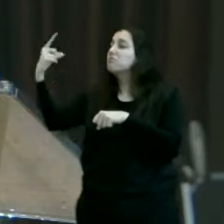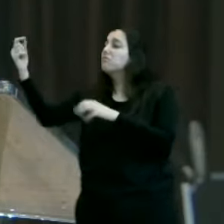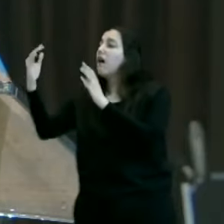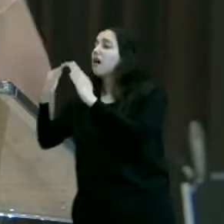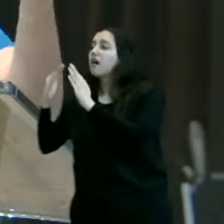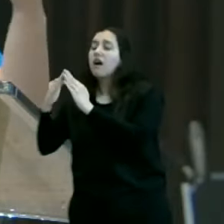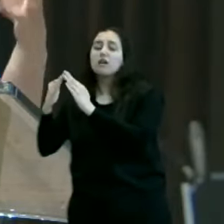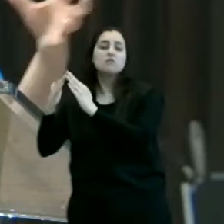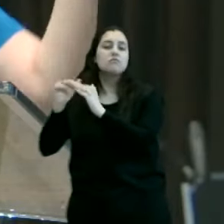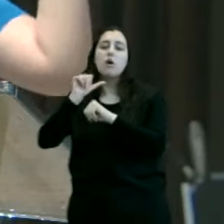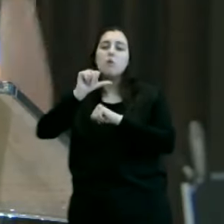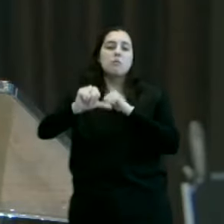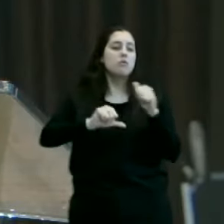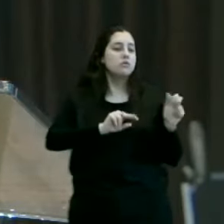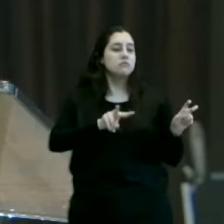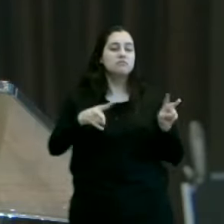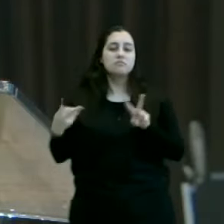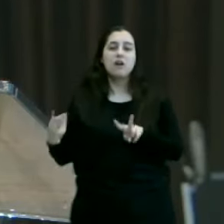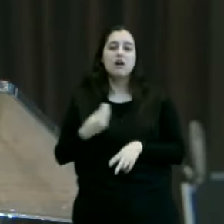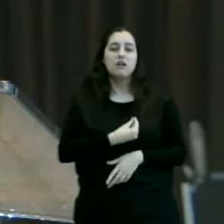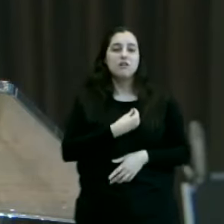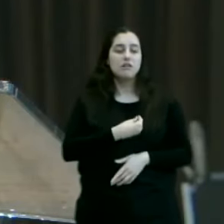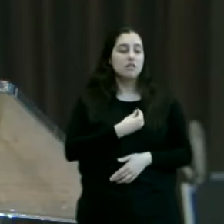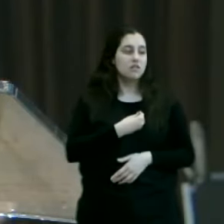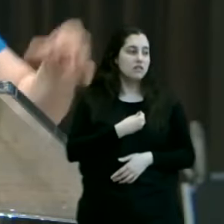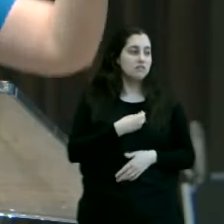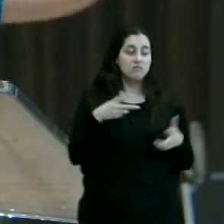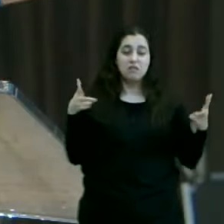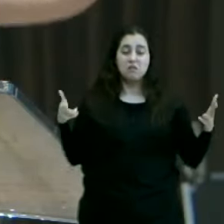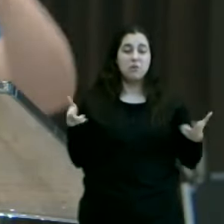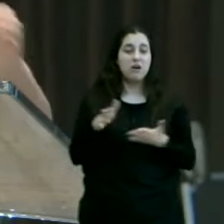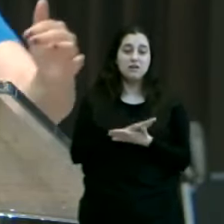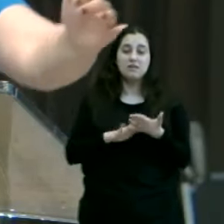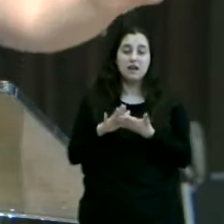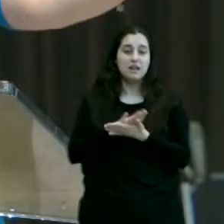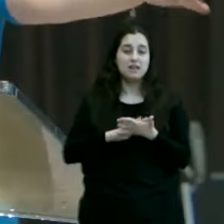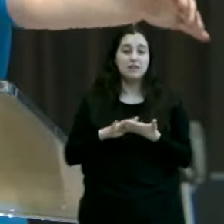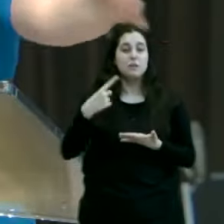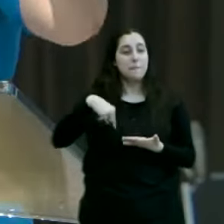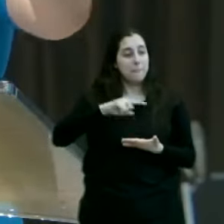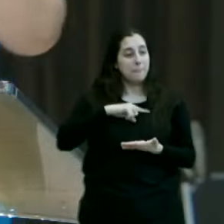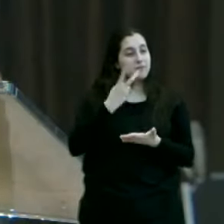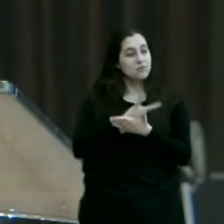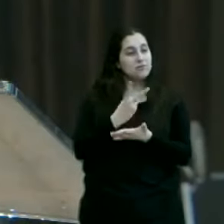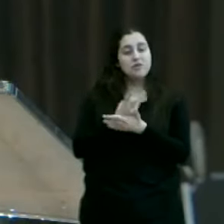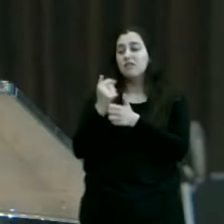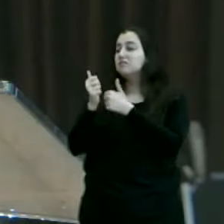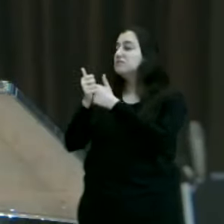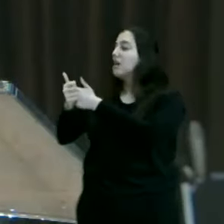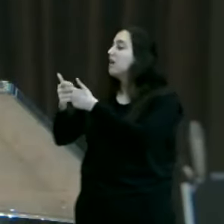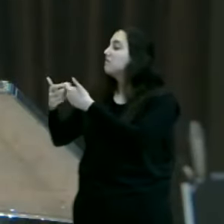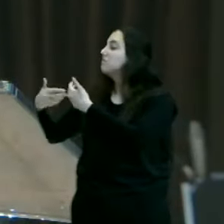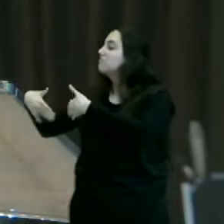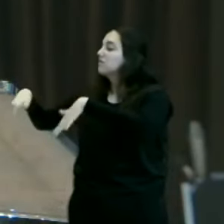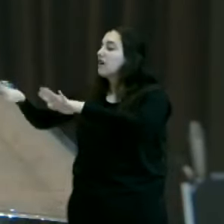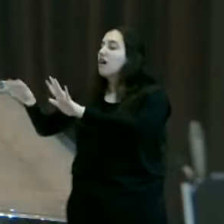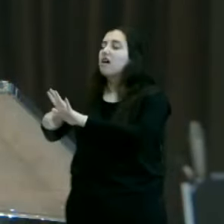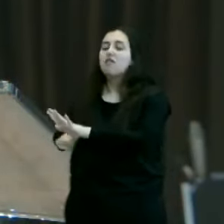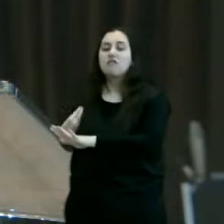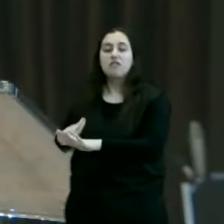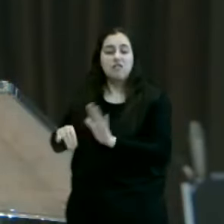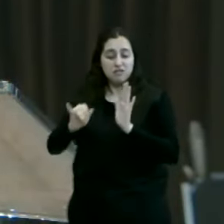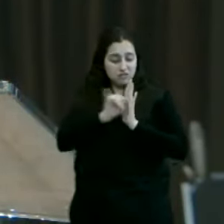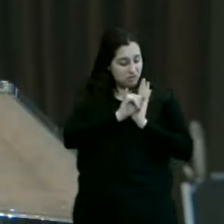a desconfiguração toma conta do nosso coração, e nós seguimos a corrente, e nós deixamos que a